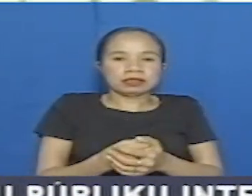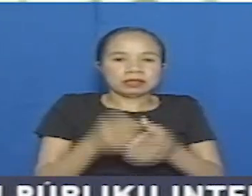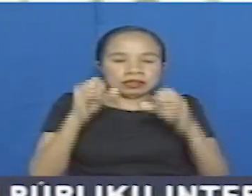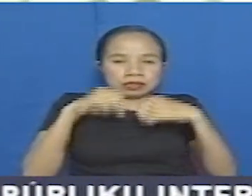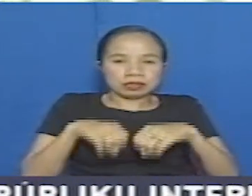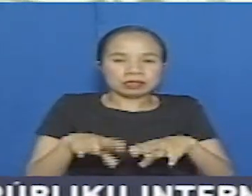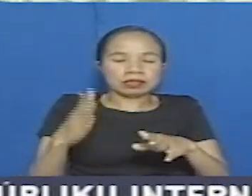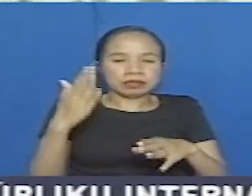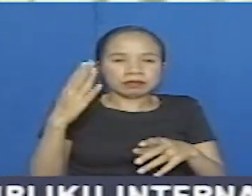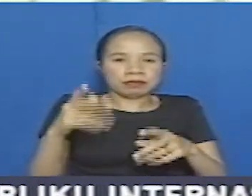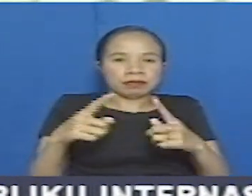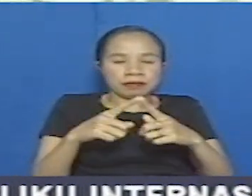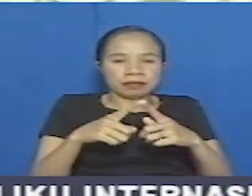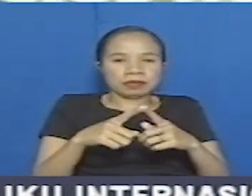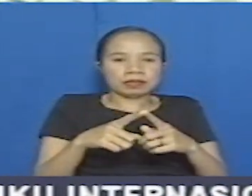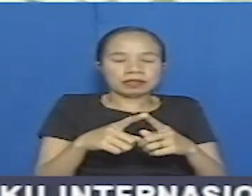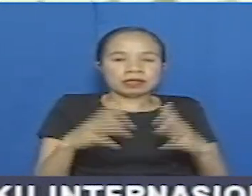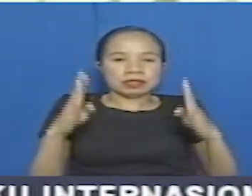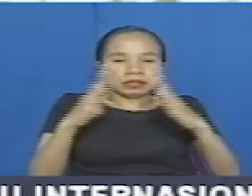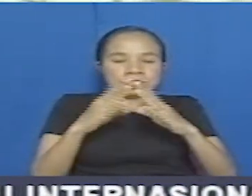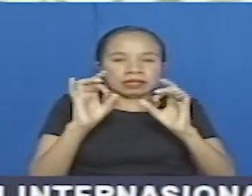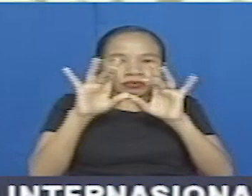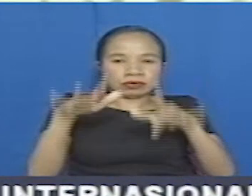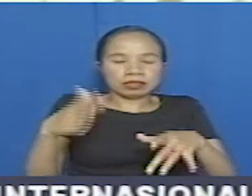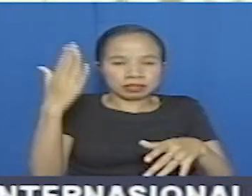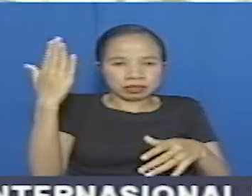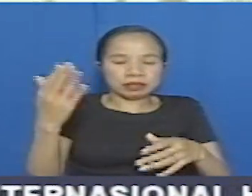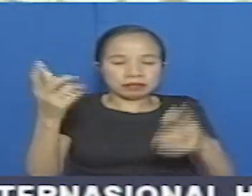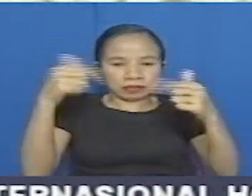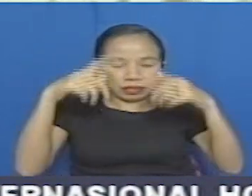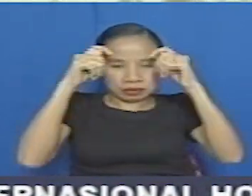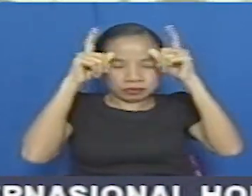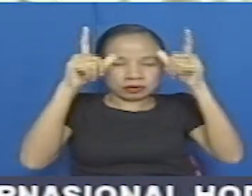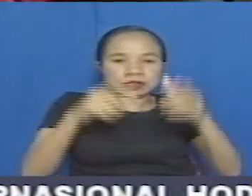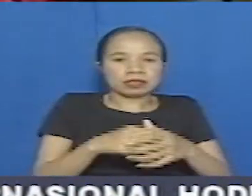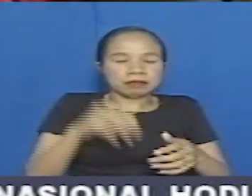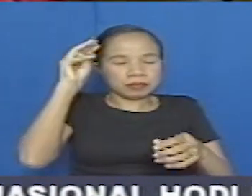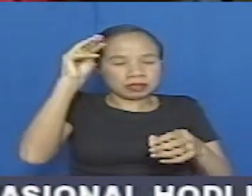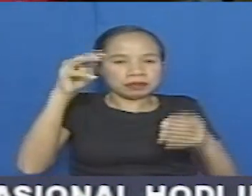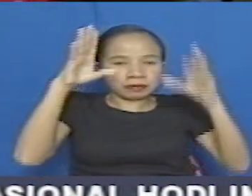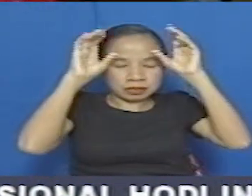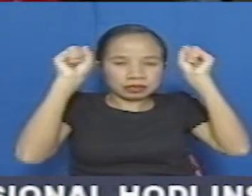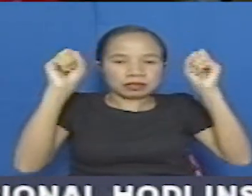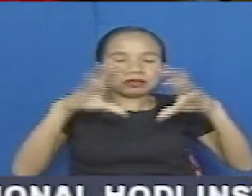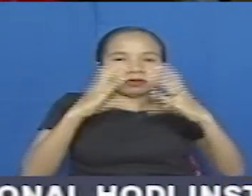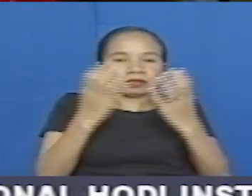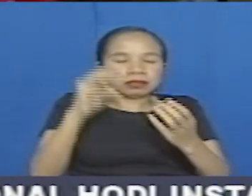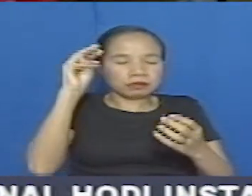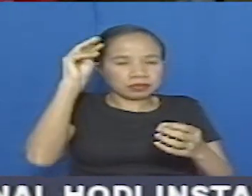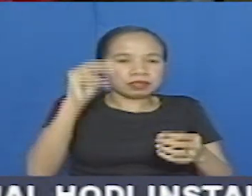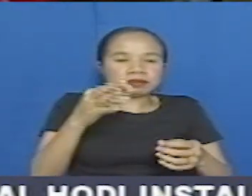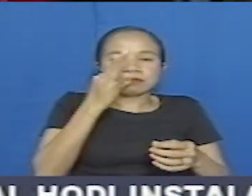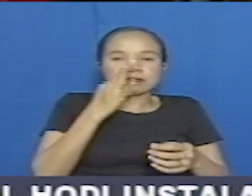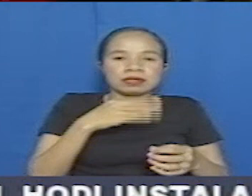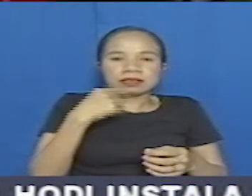fibra óptica, para cidade Darwin, no Port Hedland e Austrália, mais Timor-Leste. Ministro Presidência, Conselho Ministro Fidelis Leite